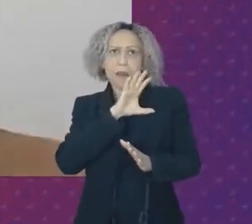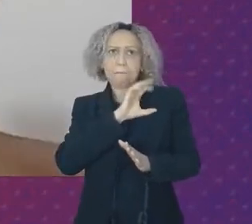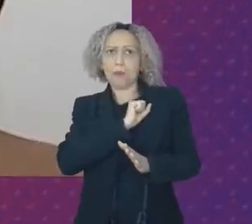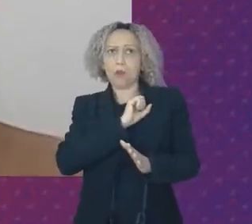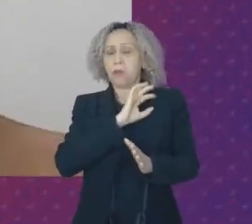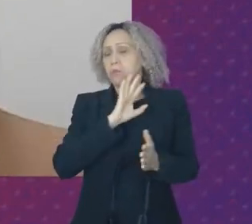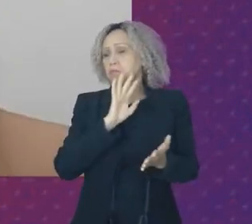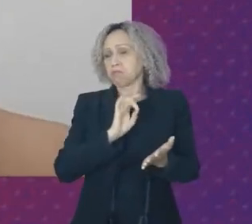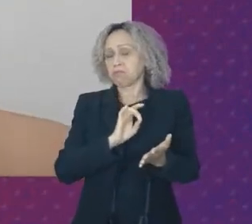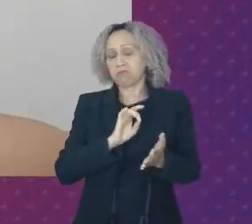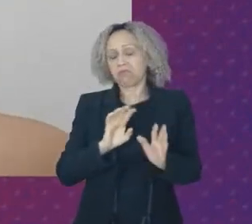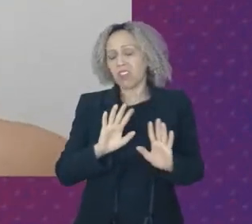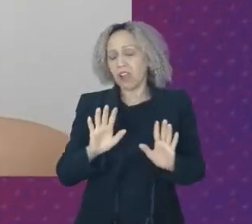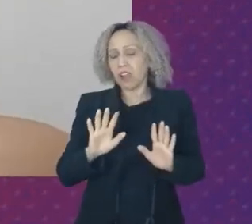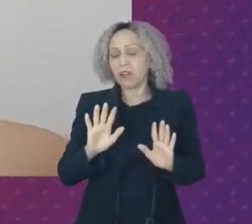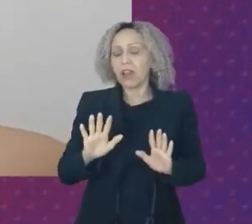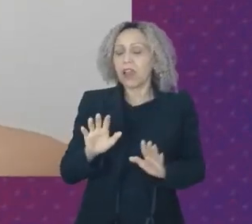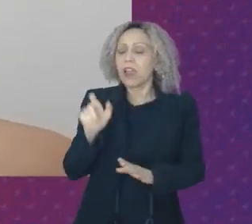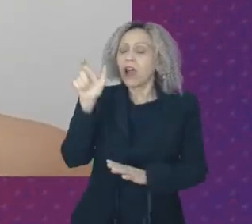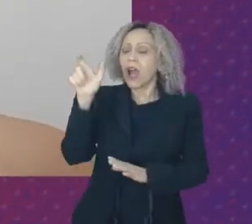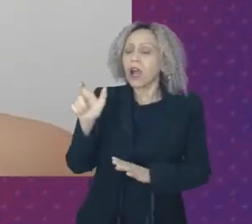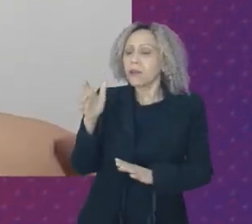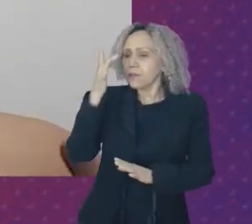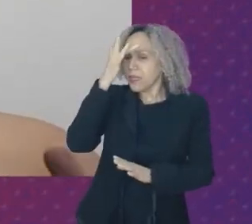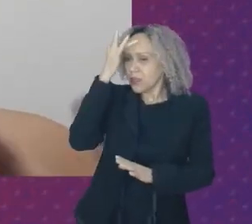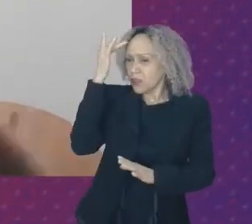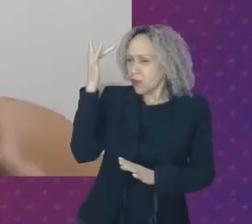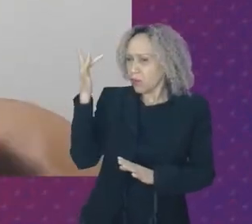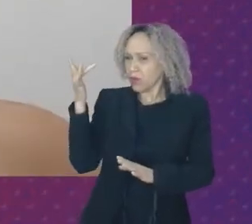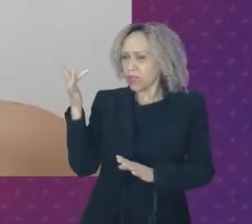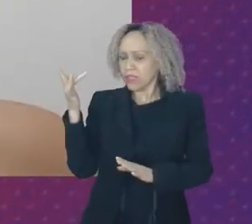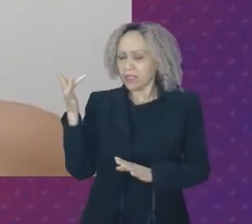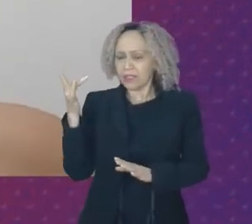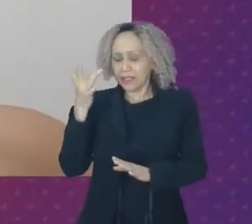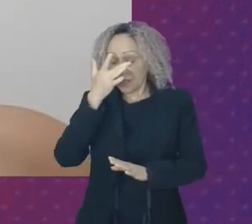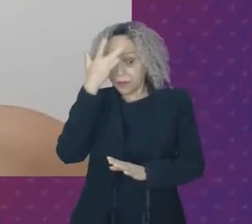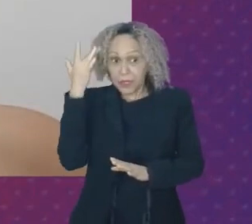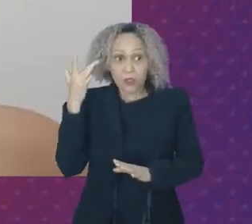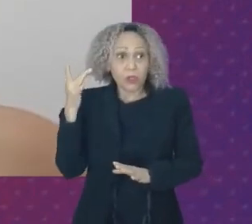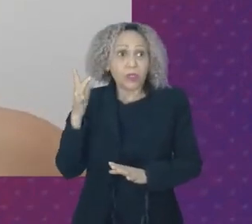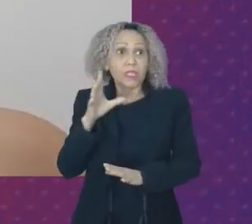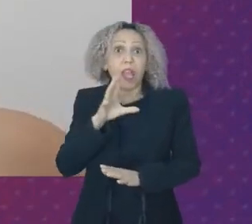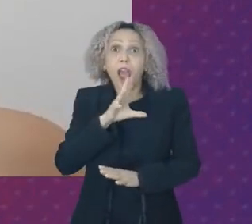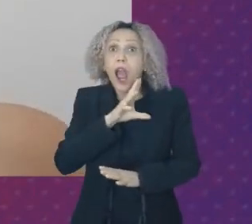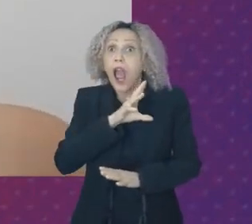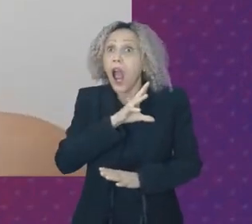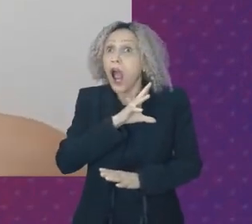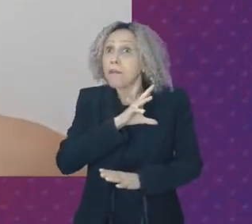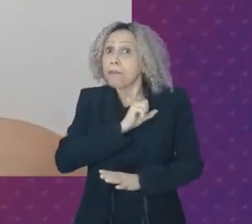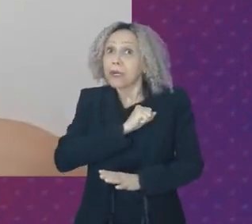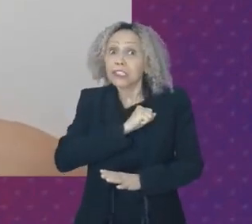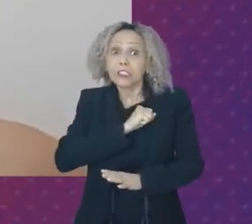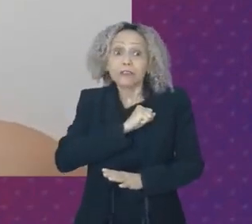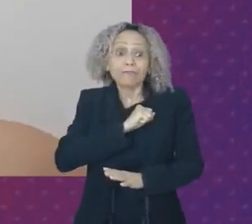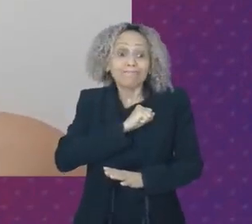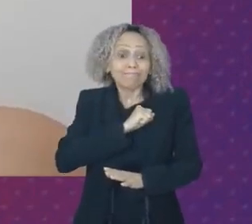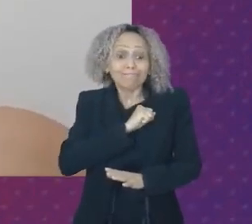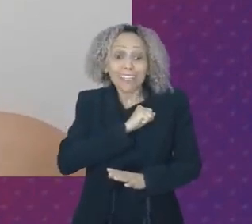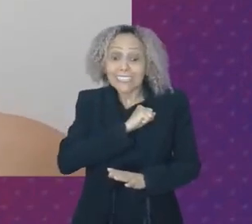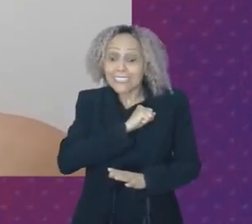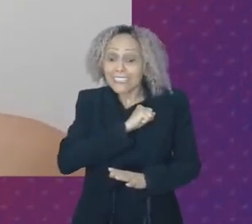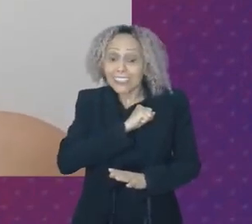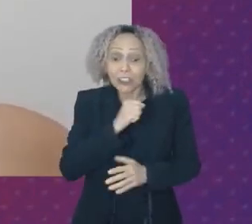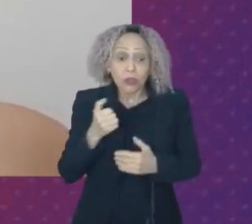né? Aquela sensação que fica, que você se entrega tanto ao seu